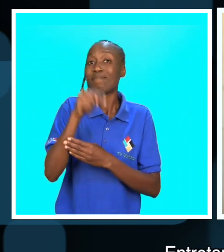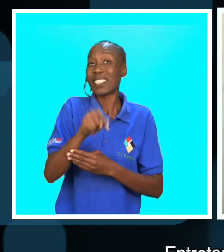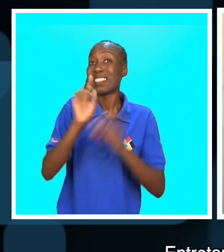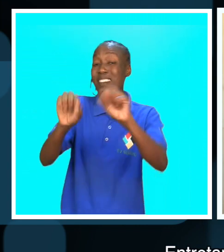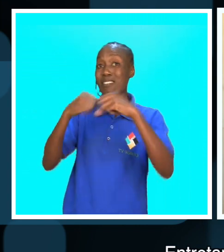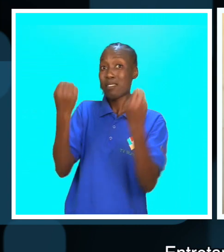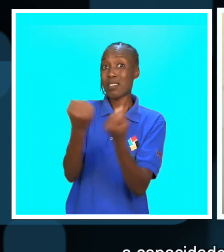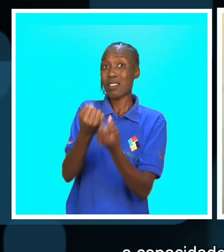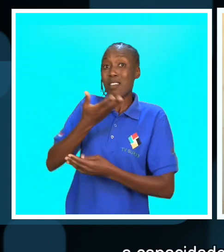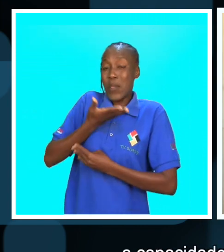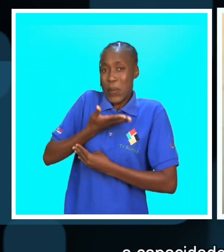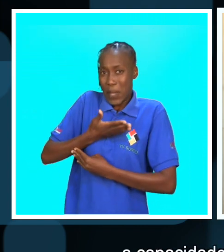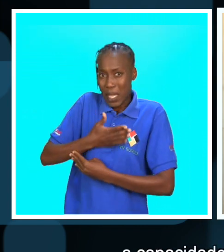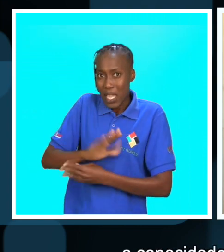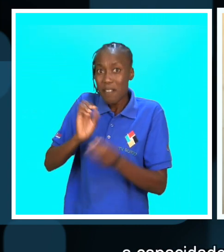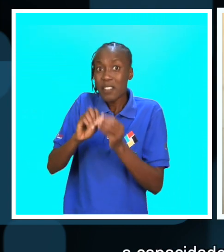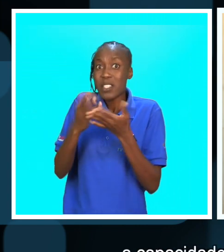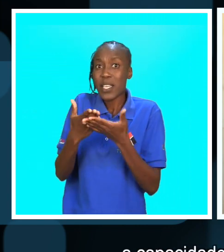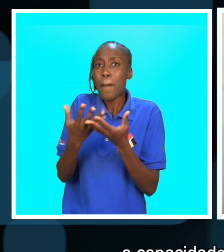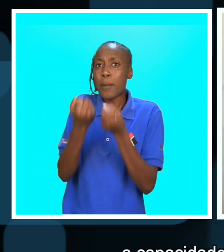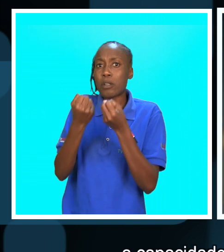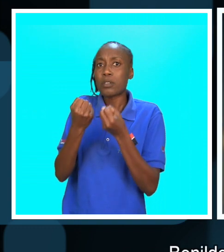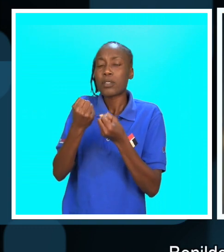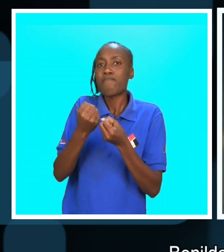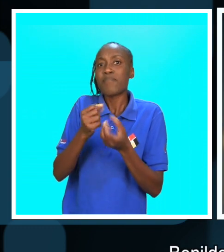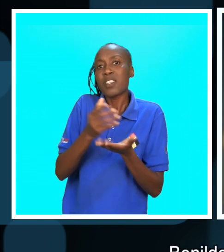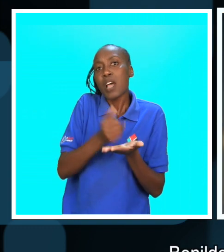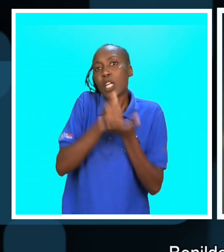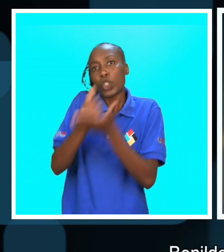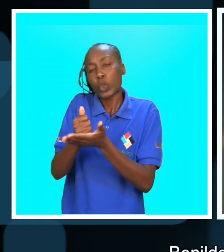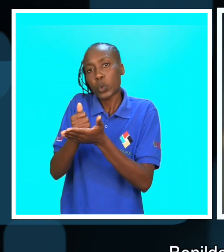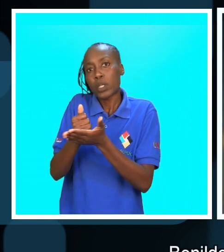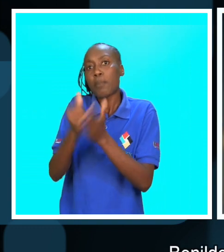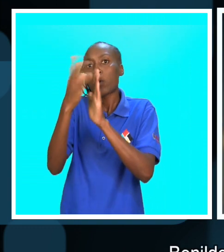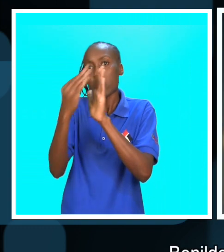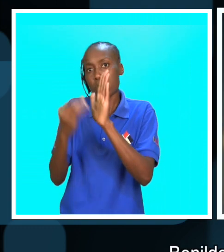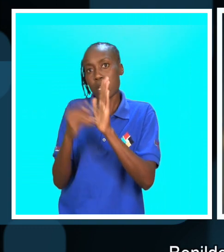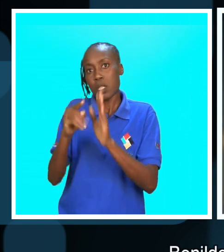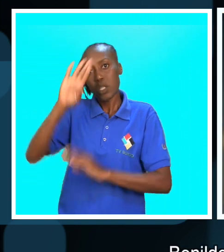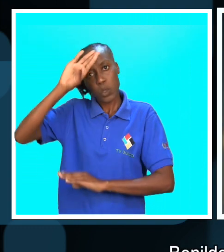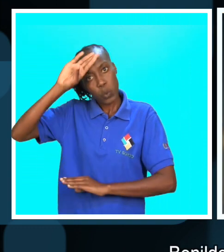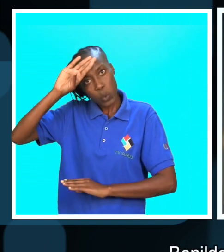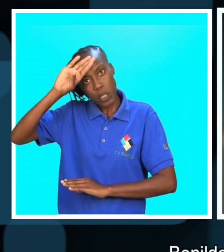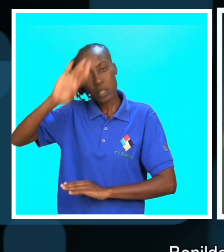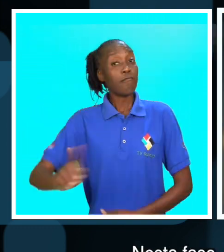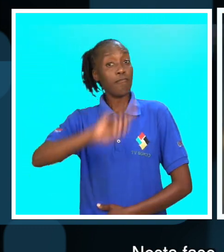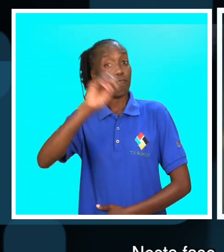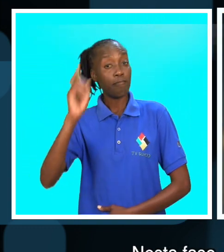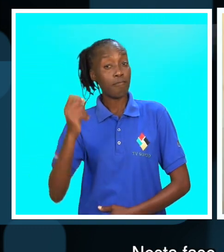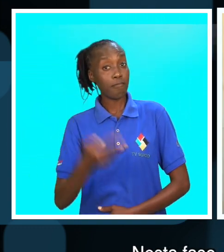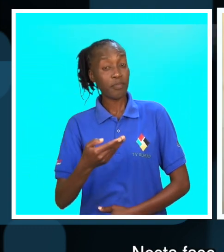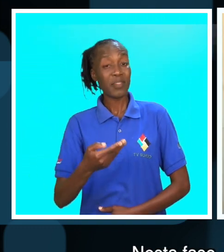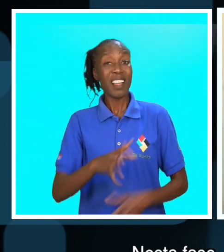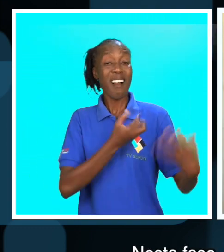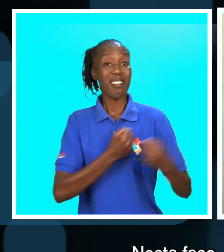o país pudesse ter a capacidade de responder a essas doenças. Benilde, quais são as atividades que têm desenvolvido na cooperativa?